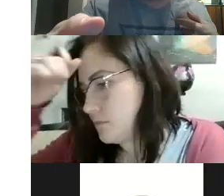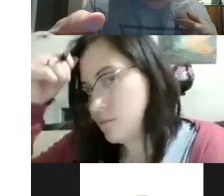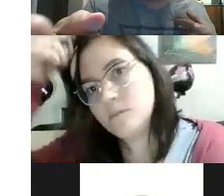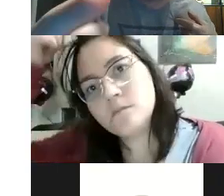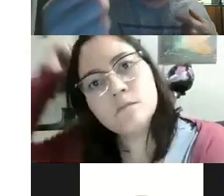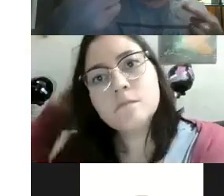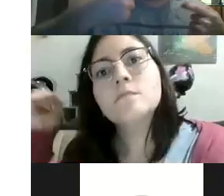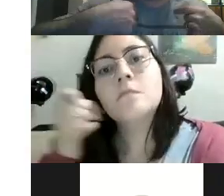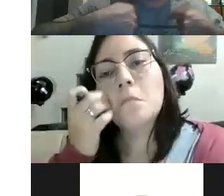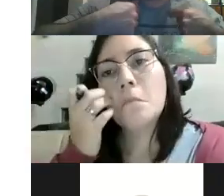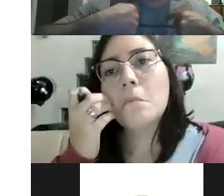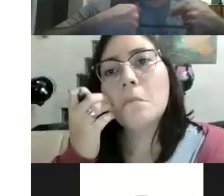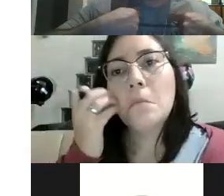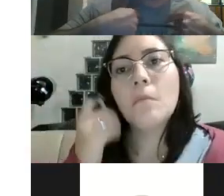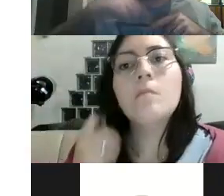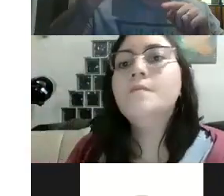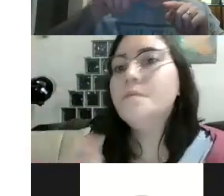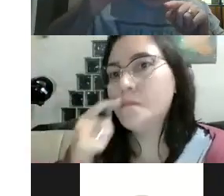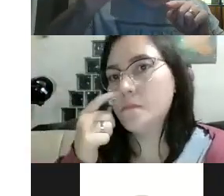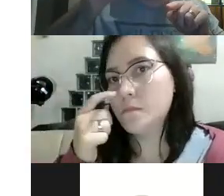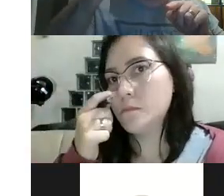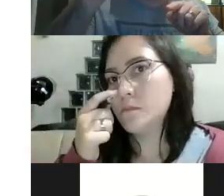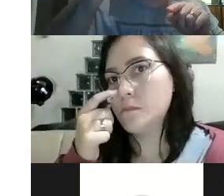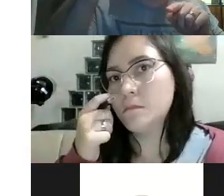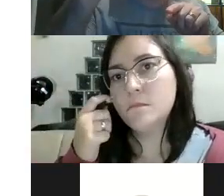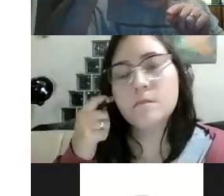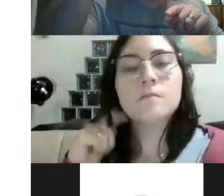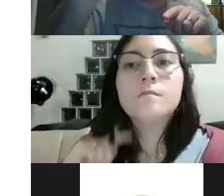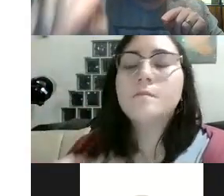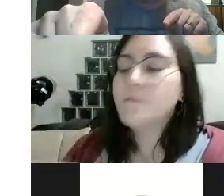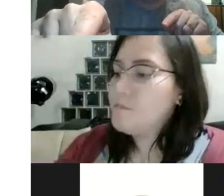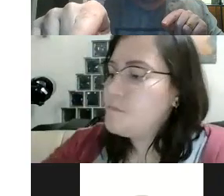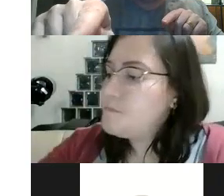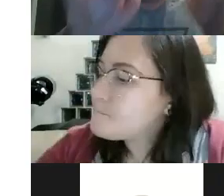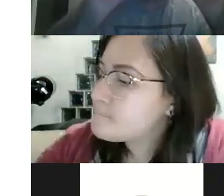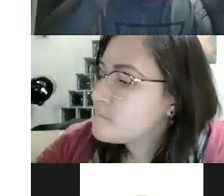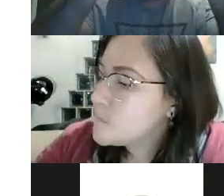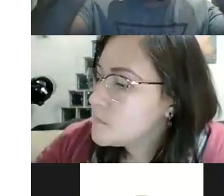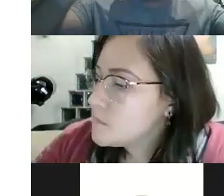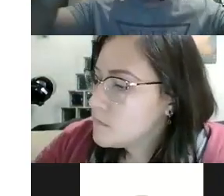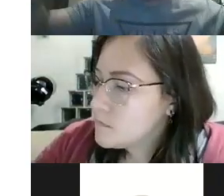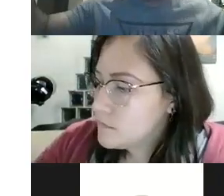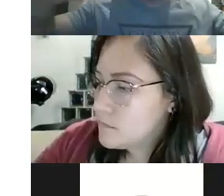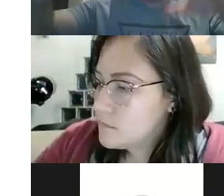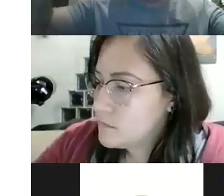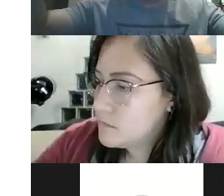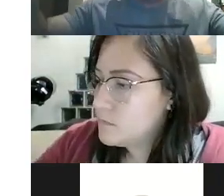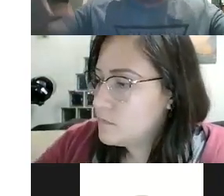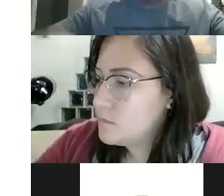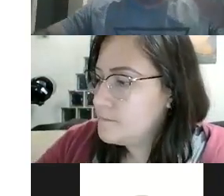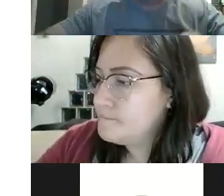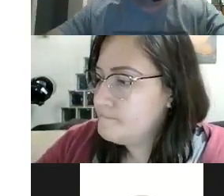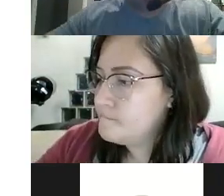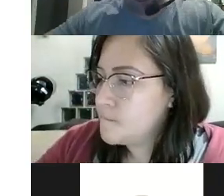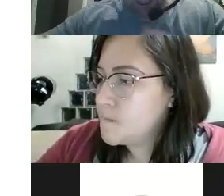Gustavo, eu vou sofrer uma pena porque eu tirei o direito do Gustavo de estar vivo. Esse é o raciocínio, quem entende um pouco